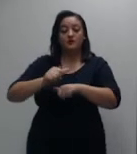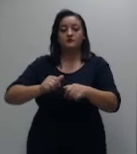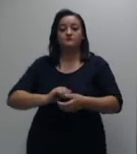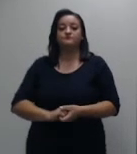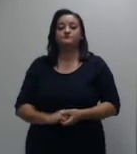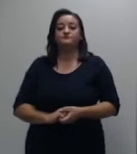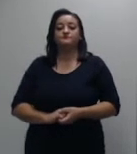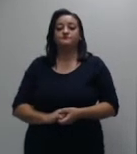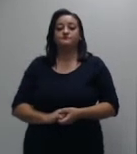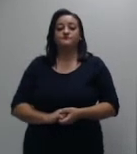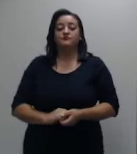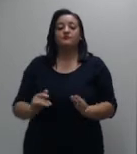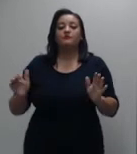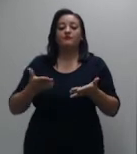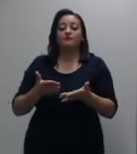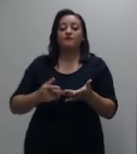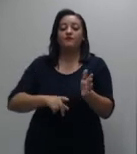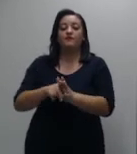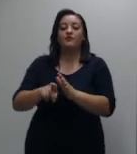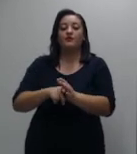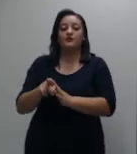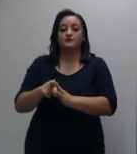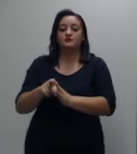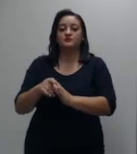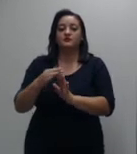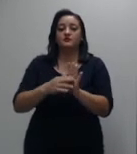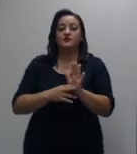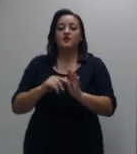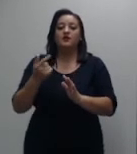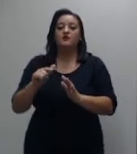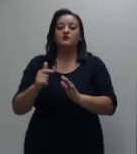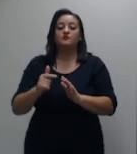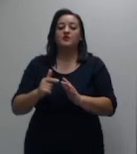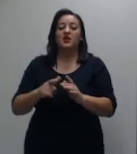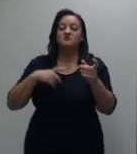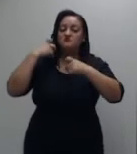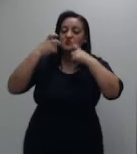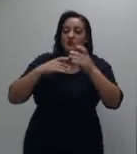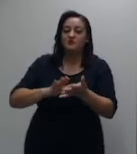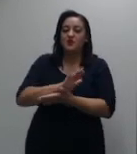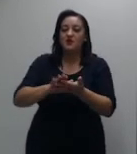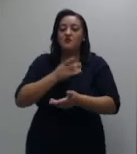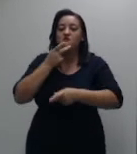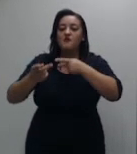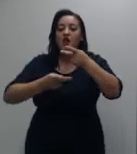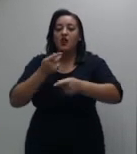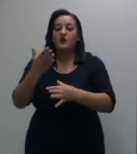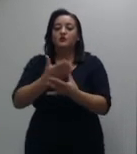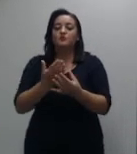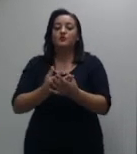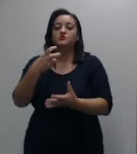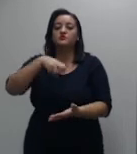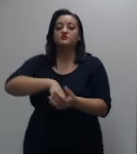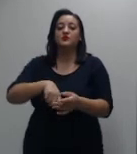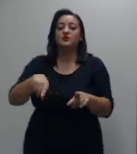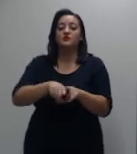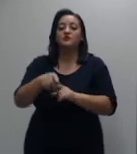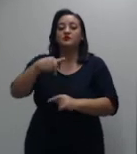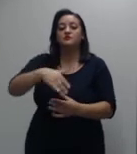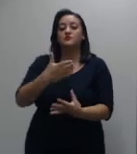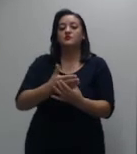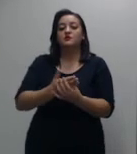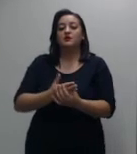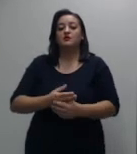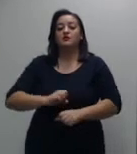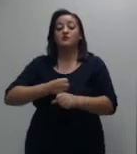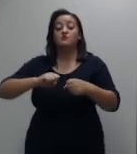a ver agora a questão das contas não pega o menor 12 de texto que é um processo penal deixar são foi o grande